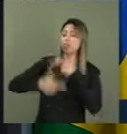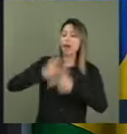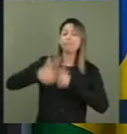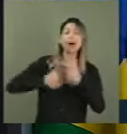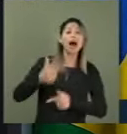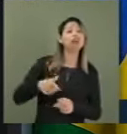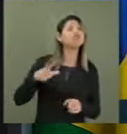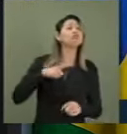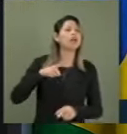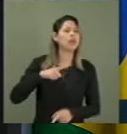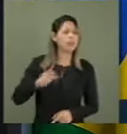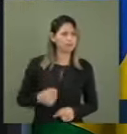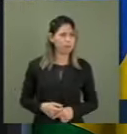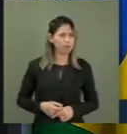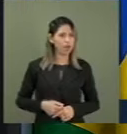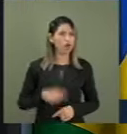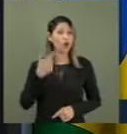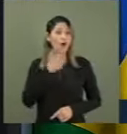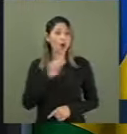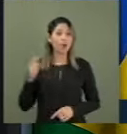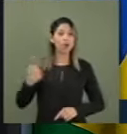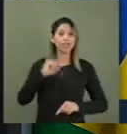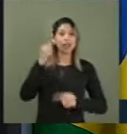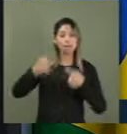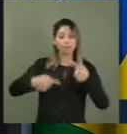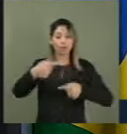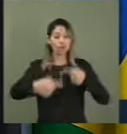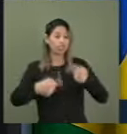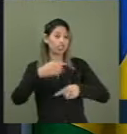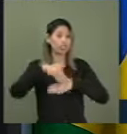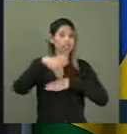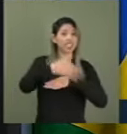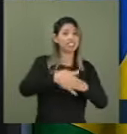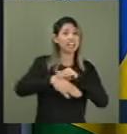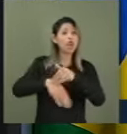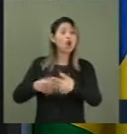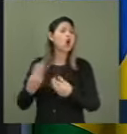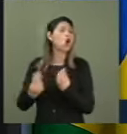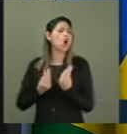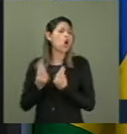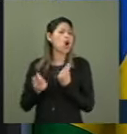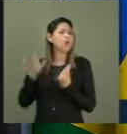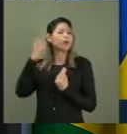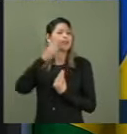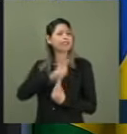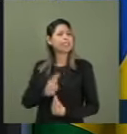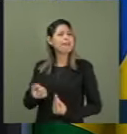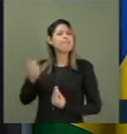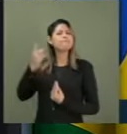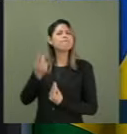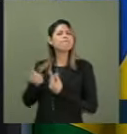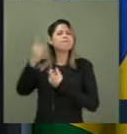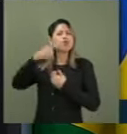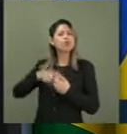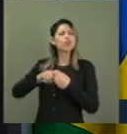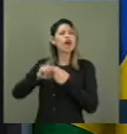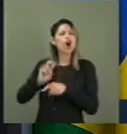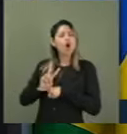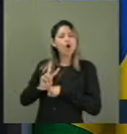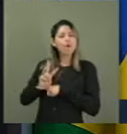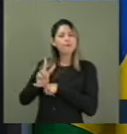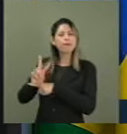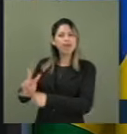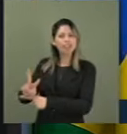questão de uma política externa, quando se pretende retornar os generosos empréstimos concedidos